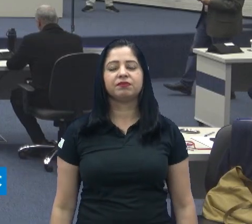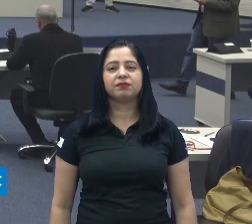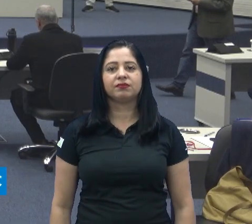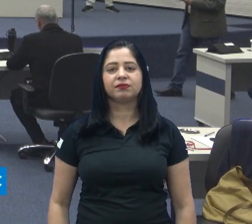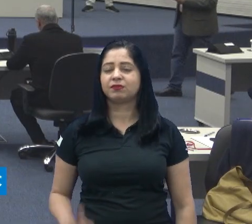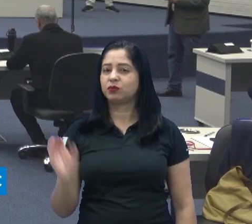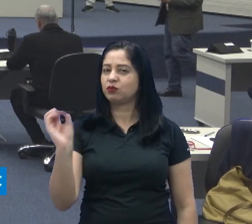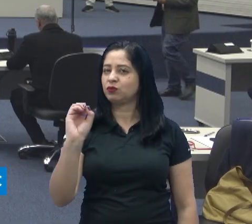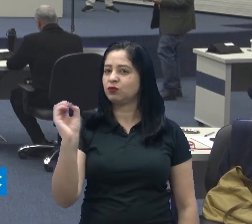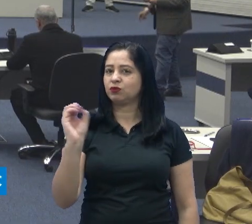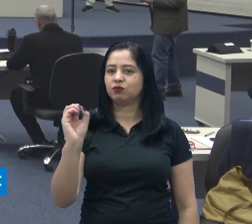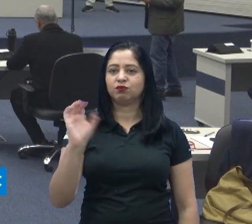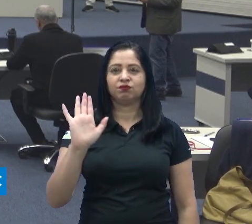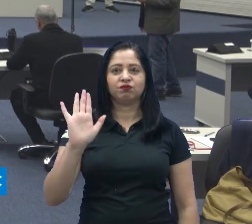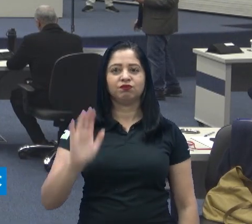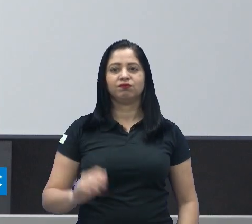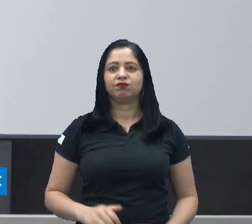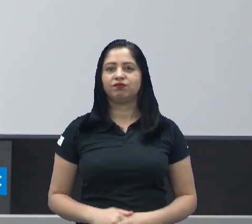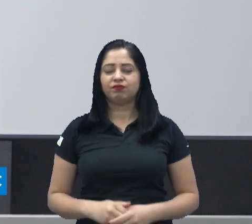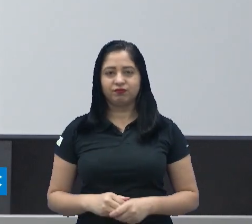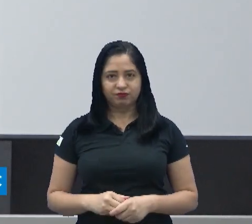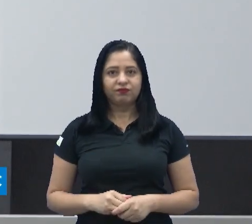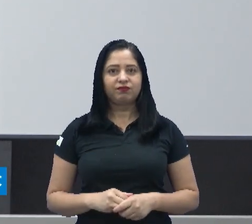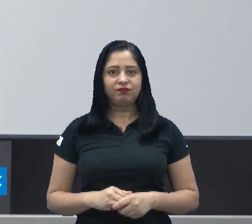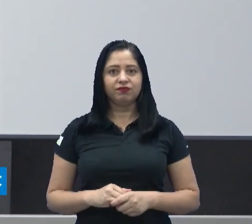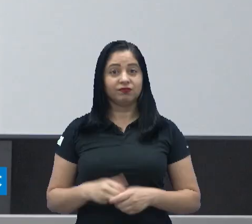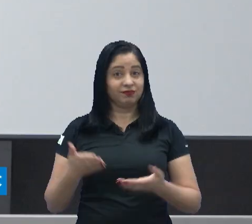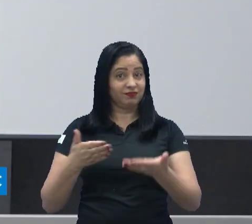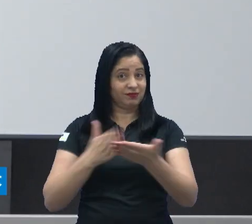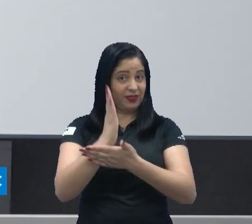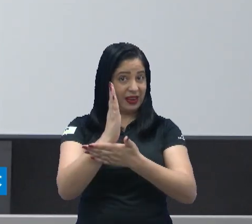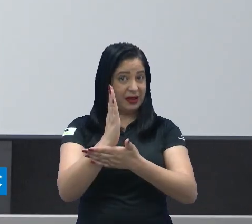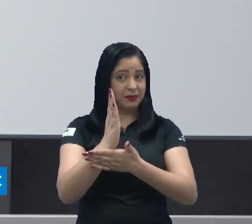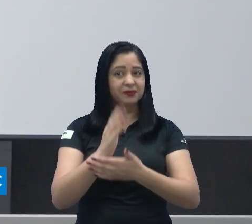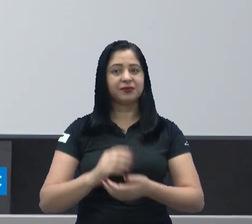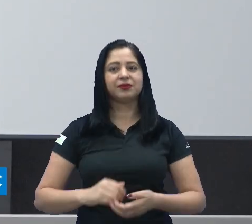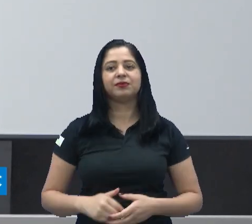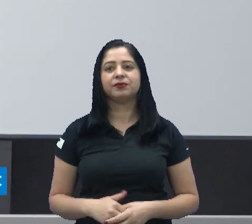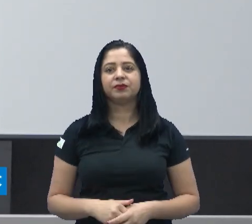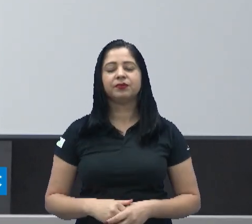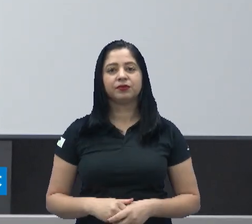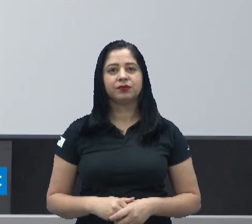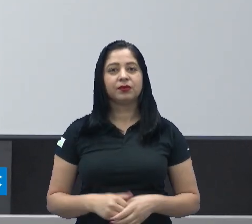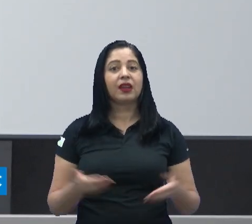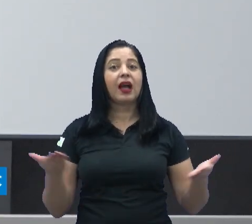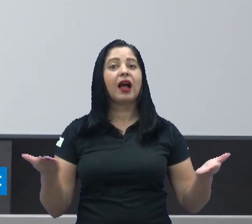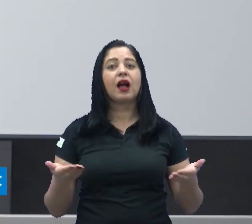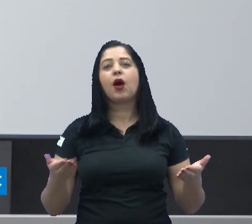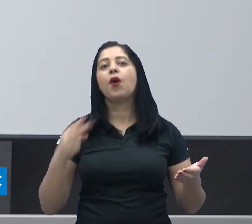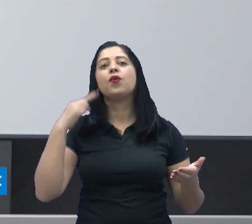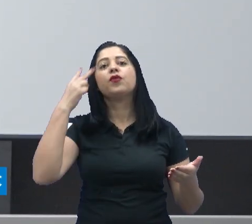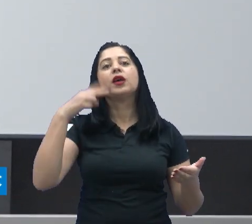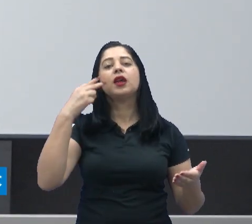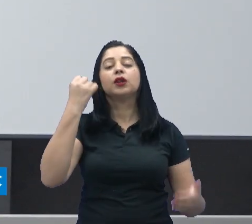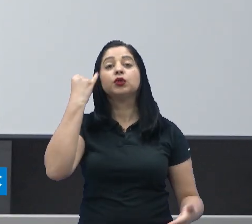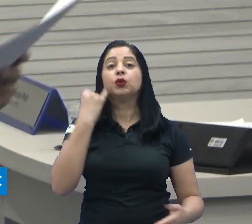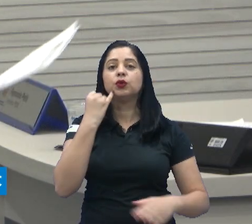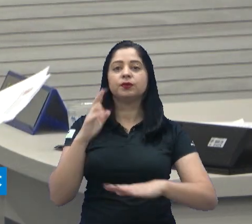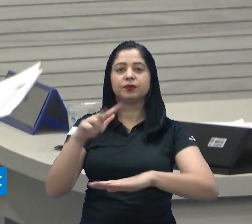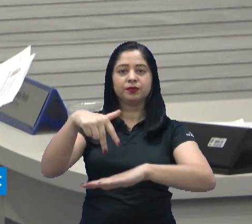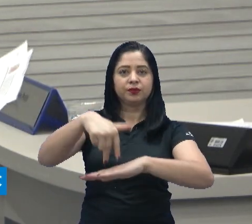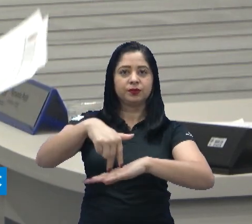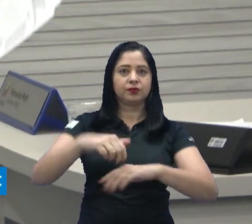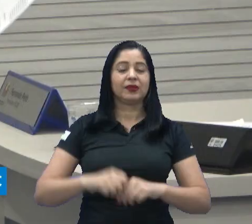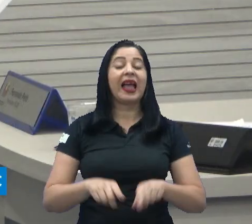Nenhuma manifestação contrária. Sem nenhum voto contrário, está aprovado por unanimidade. Com a palavra, o vereador José Luiz Nunes.